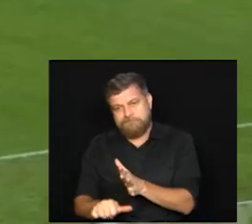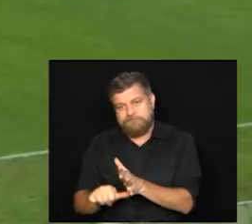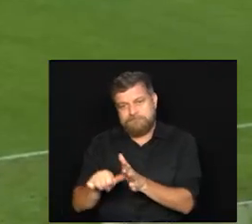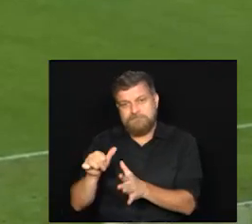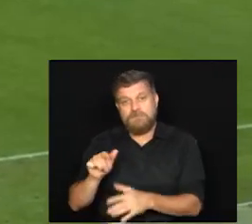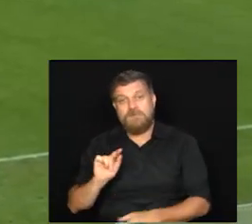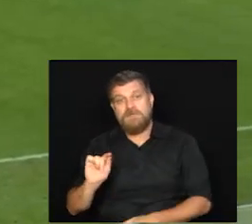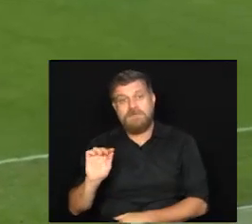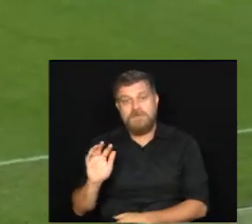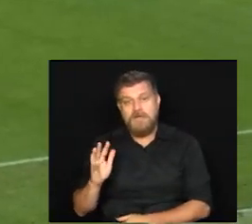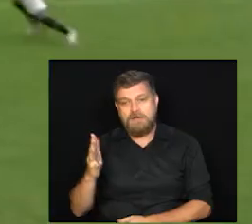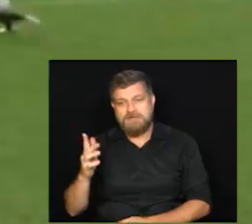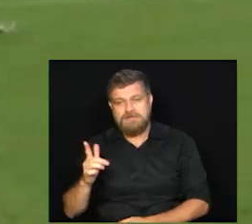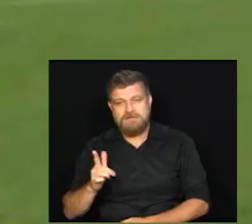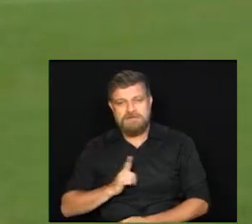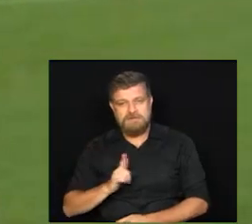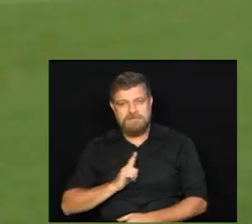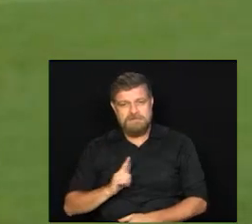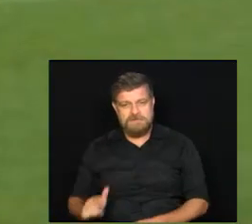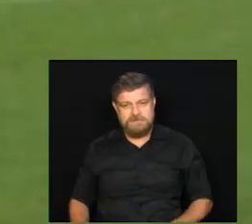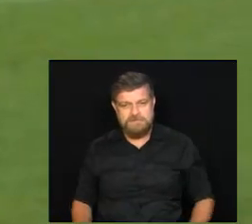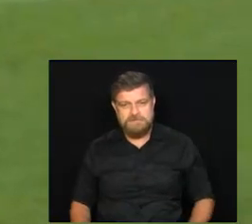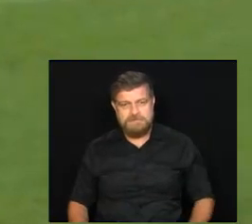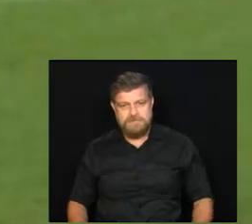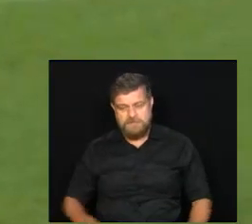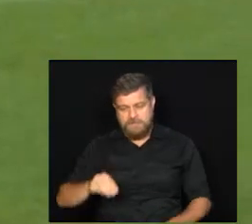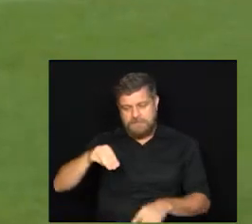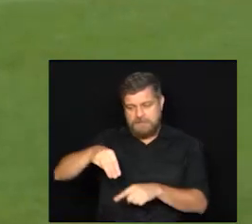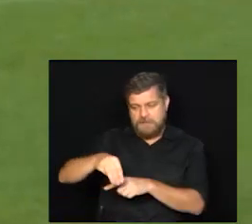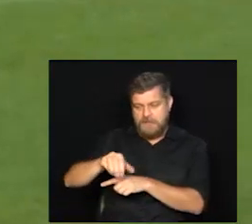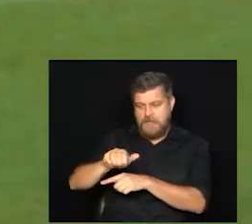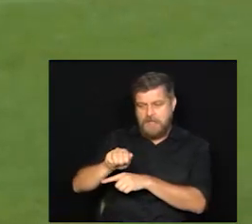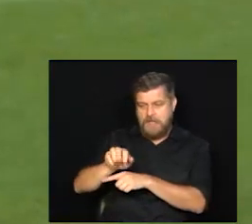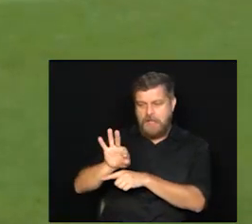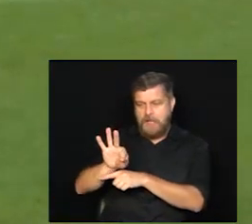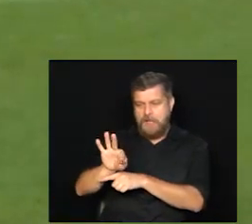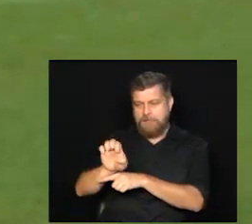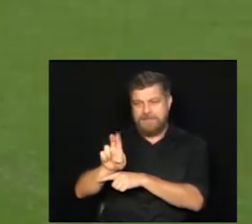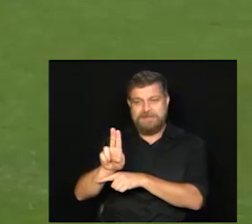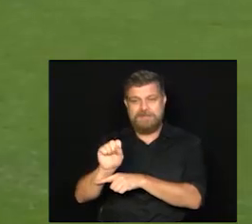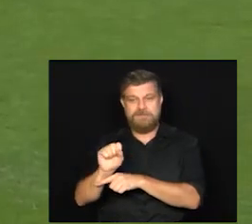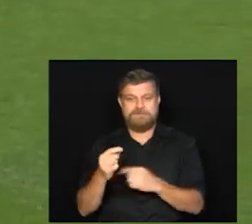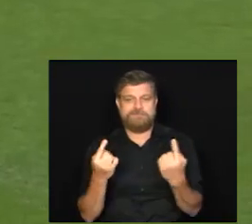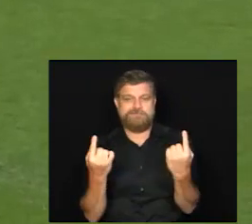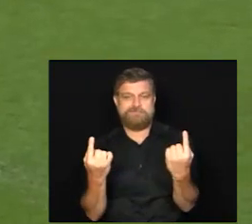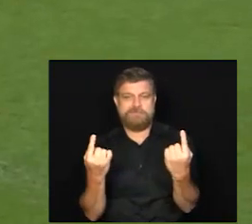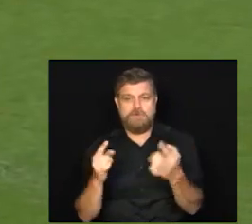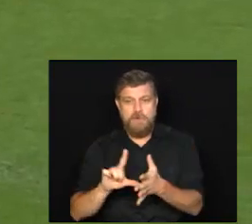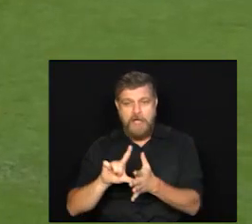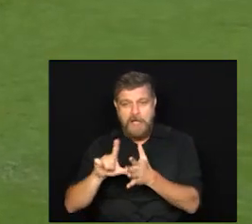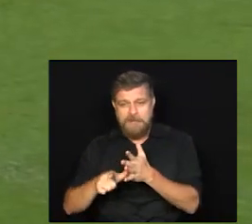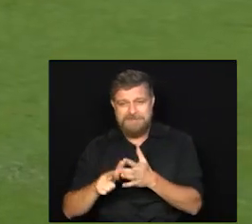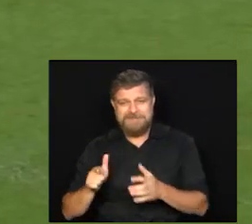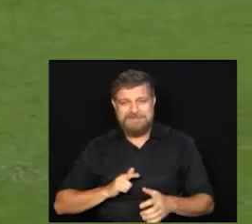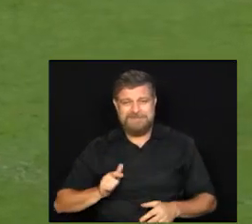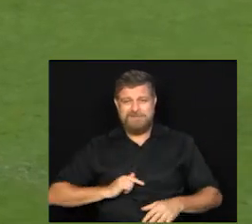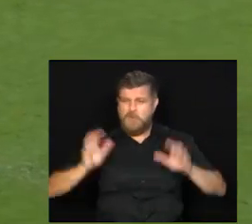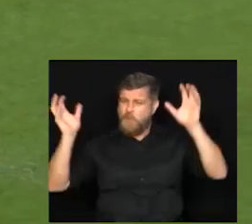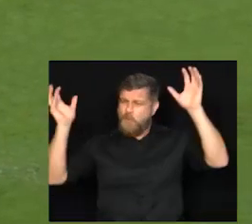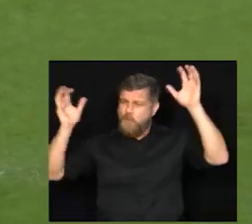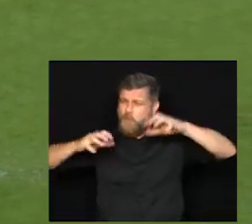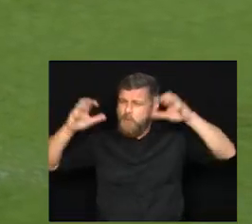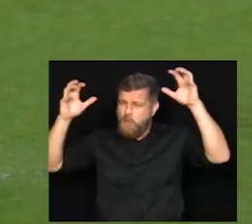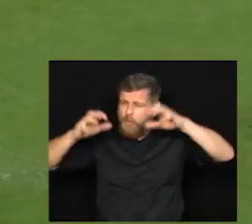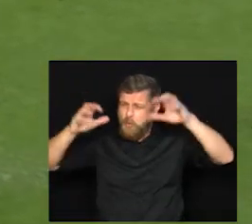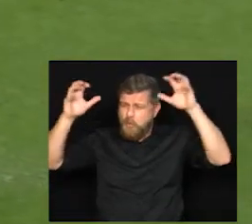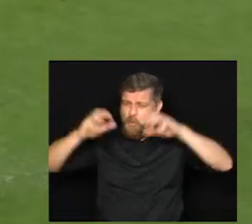etapa, olha só, hein, o chutaço que acertou o Matheus Vital, belo gol, 1-1, e depois, debaixo de forte chuva, o